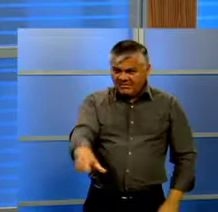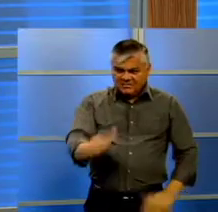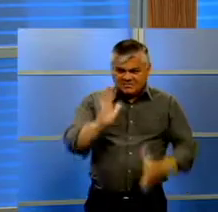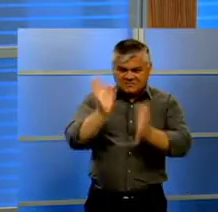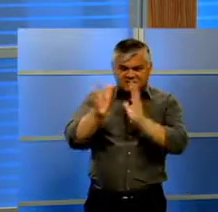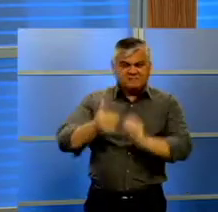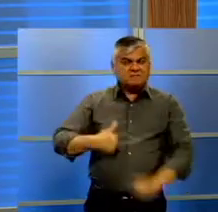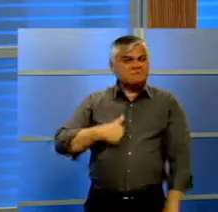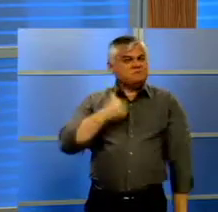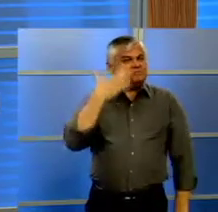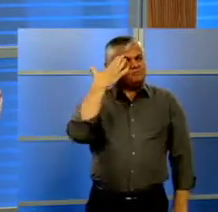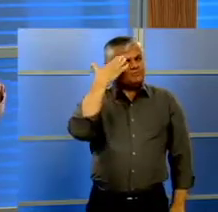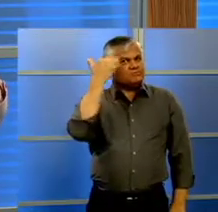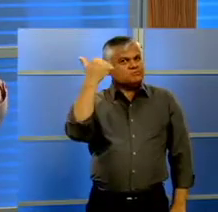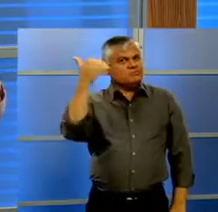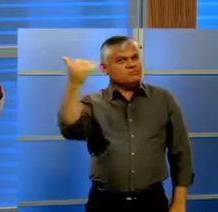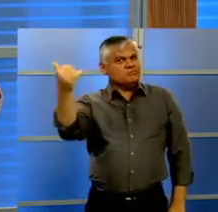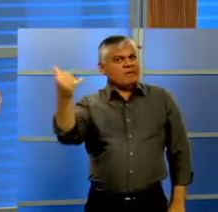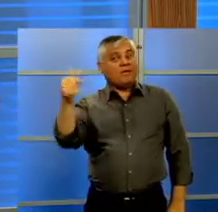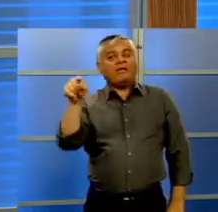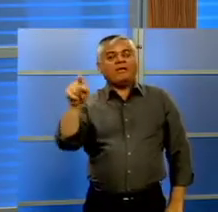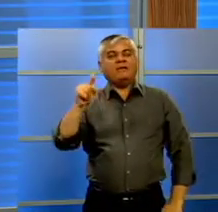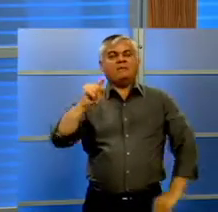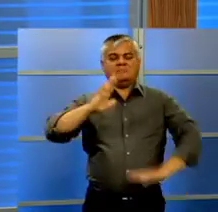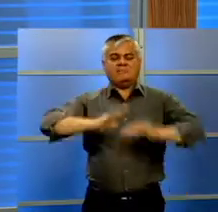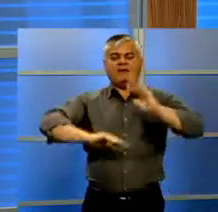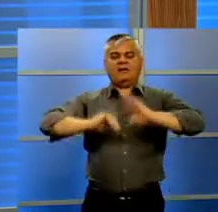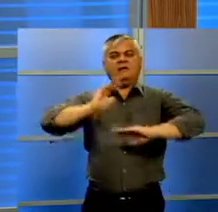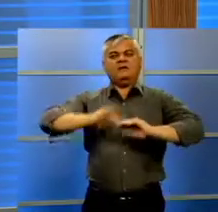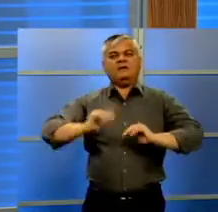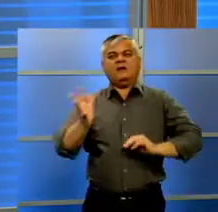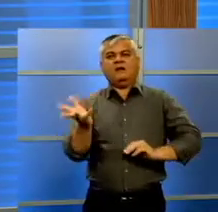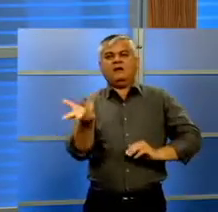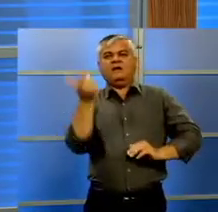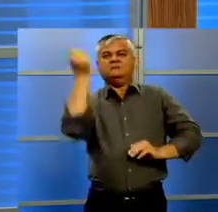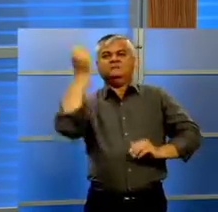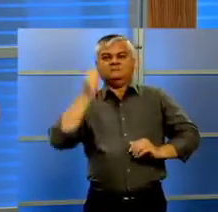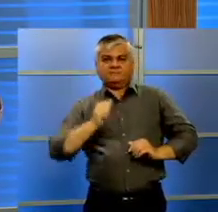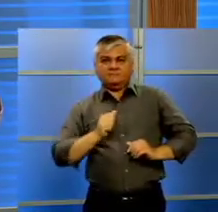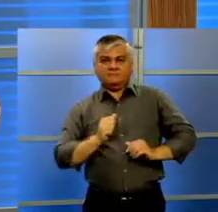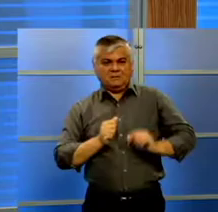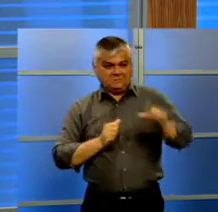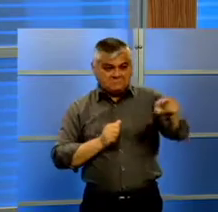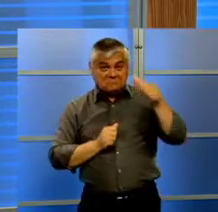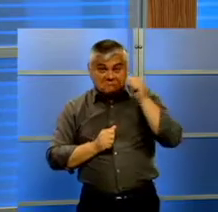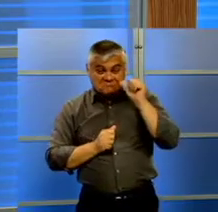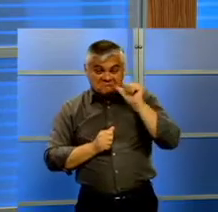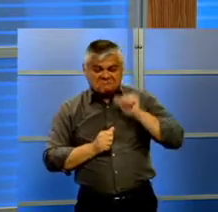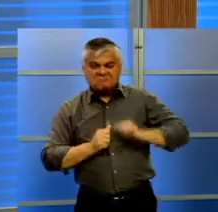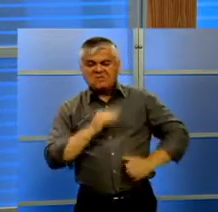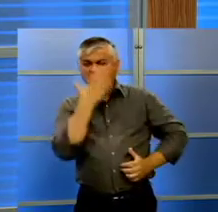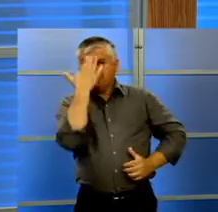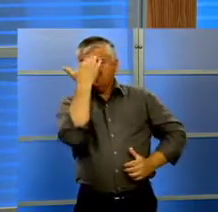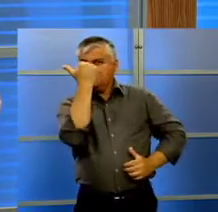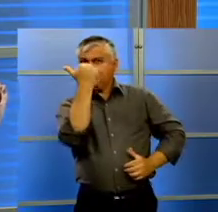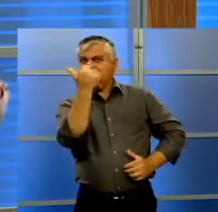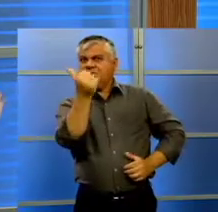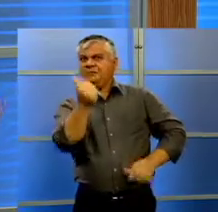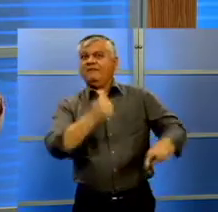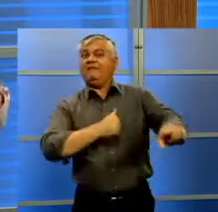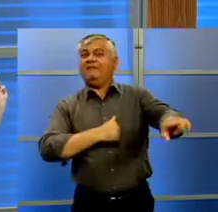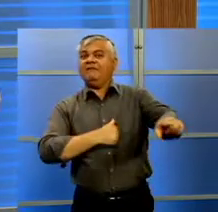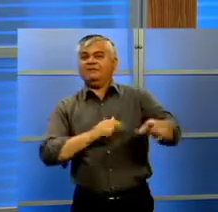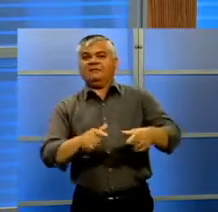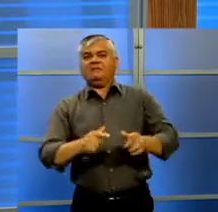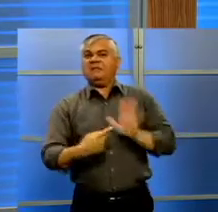é famoso, querendo dizer o quanto a pessoa é fluente, ou ela, famosa professora de surdos. Não quer dizer